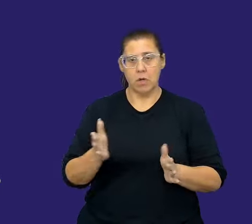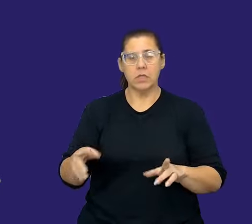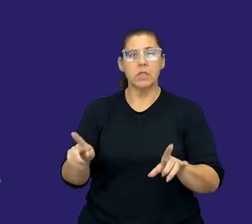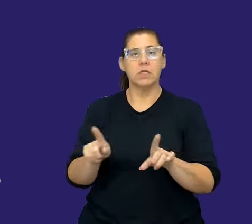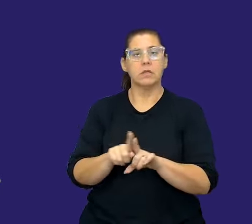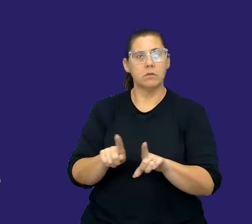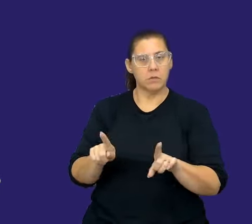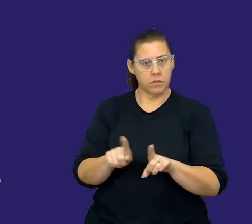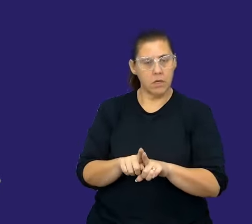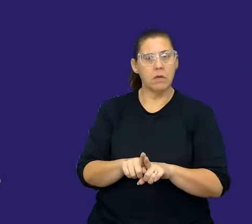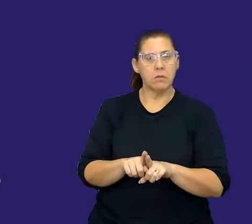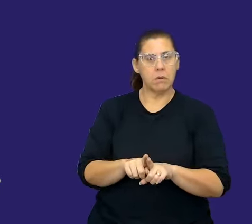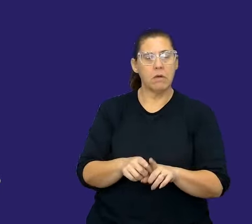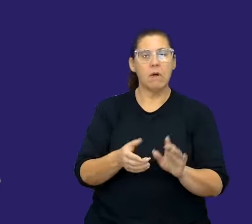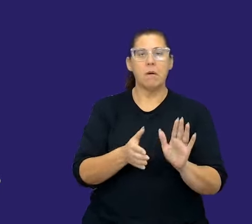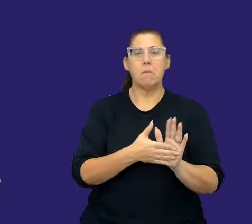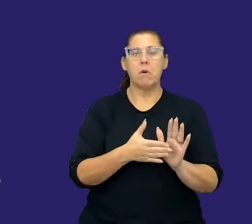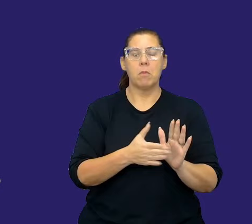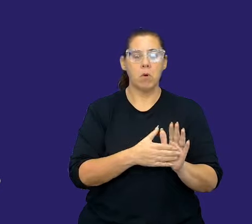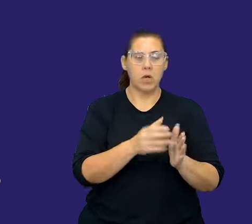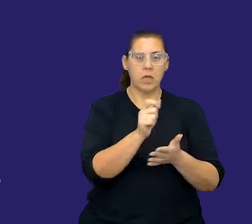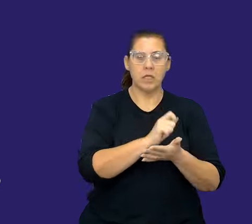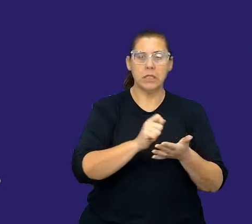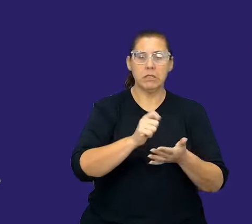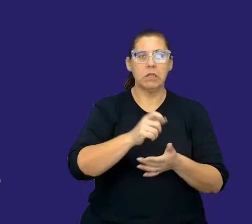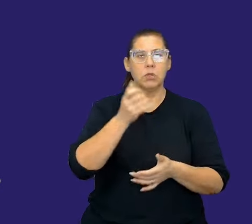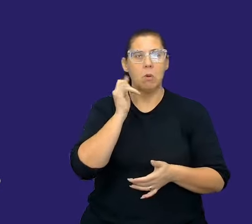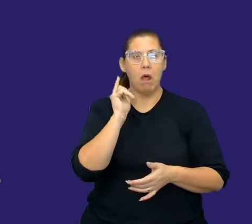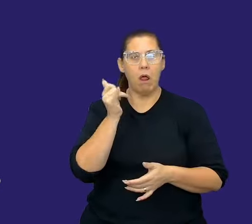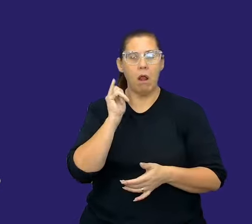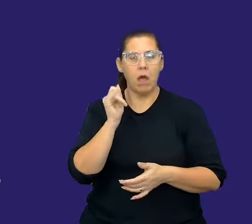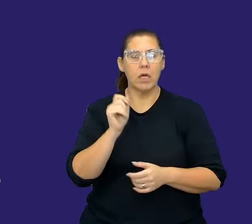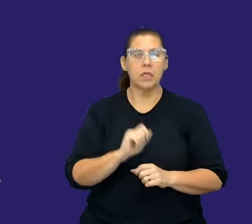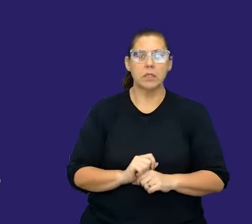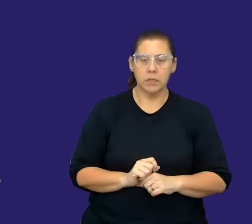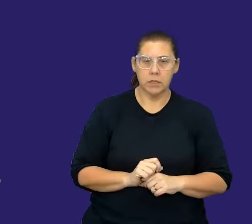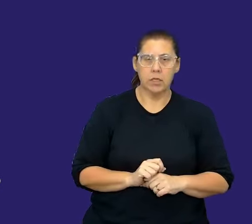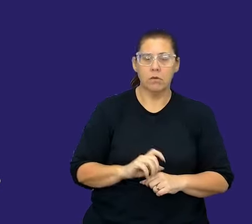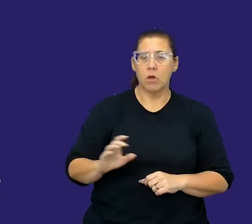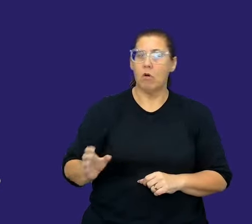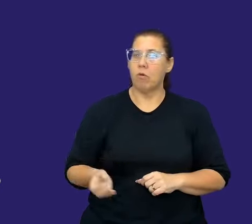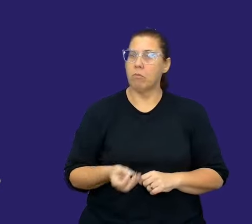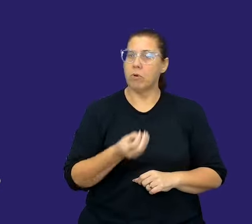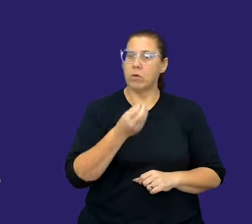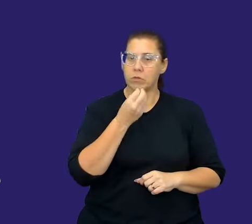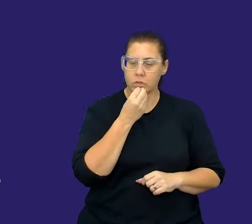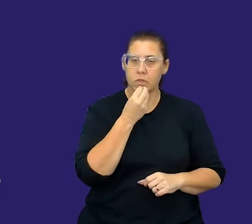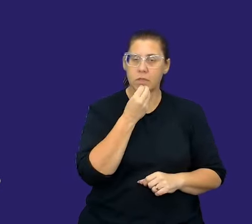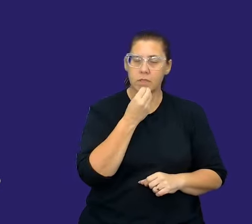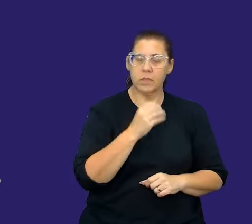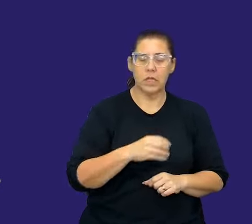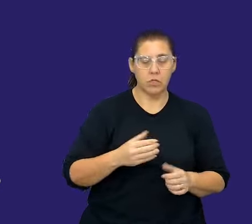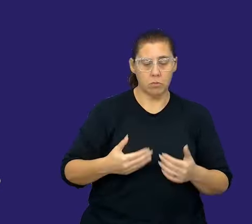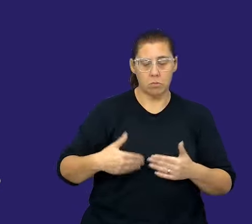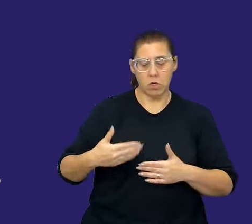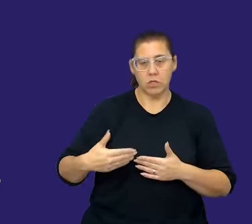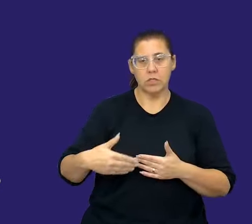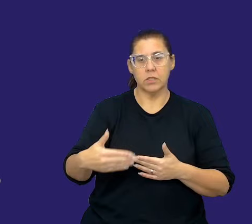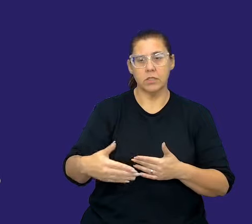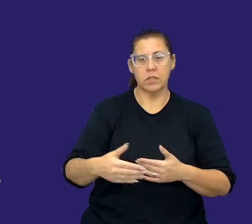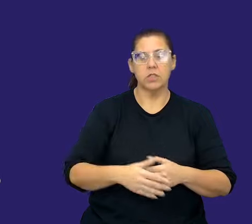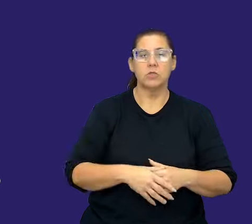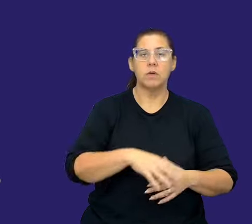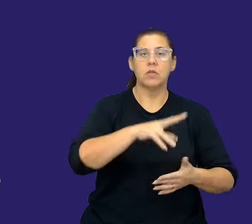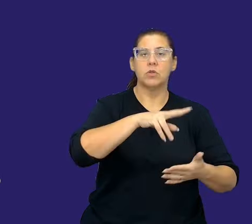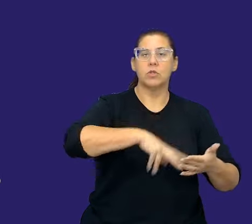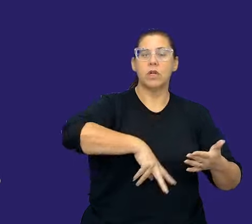também proporá a reescrita de uma lenda, o que oportunizará o emprego de procedimentos de produção